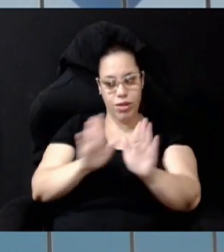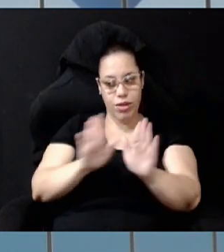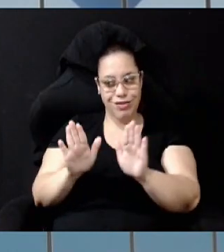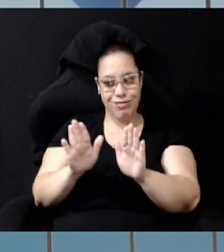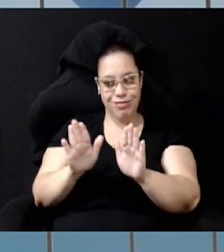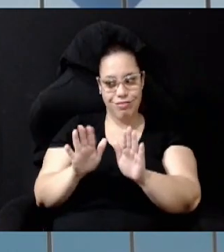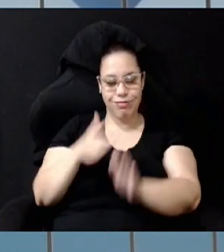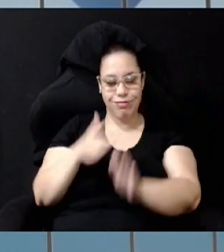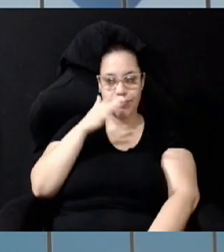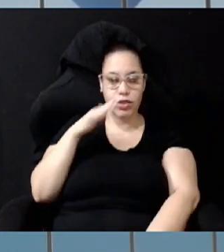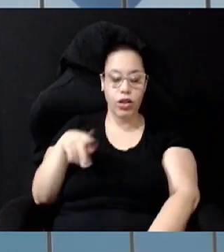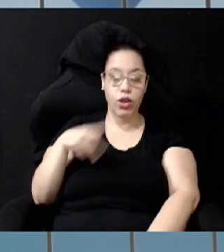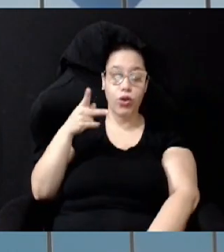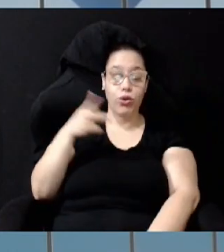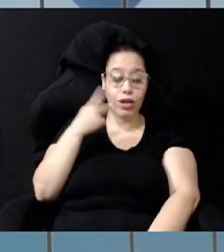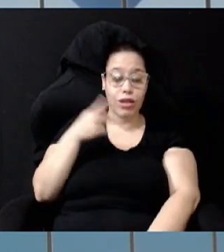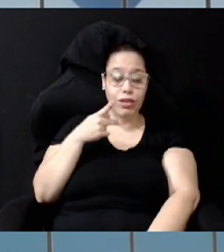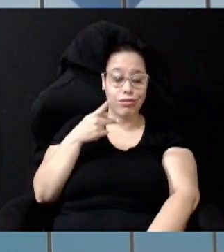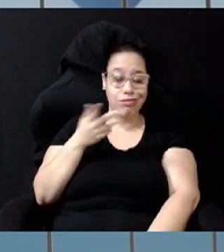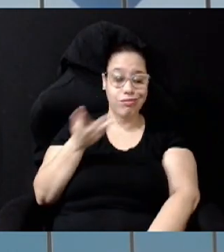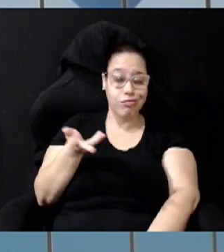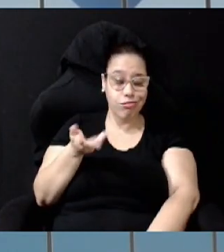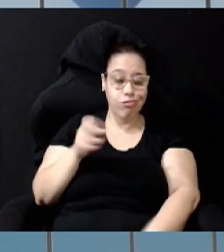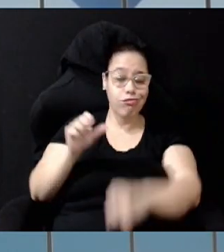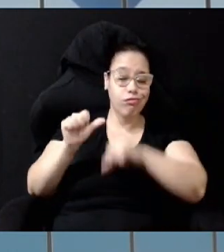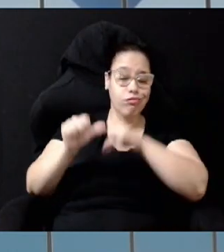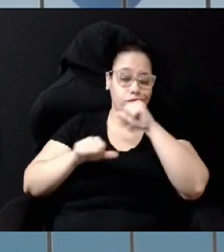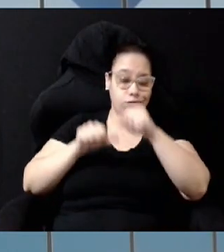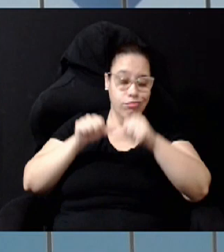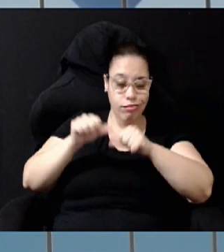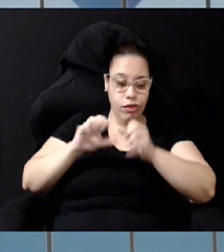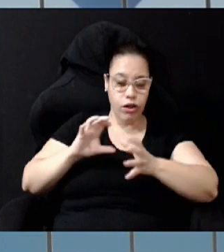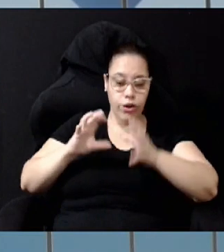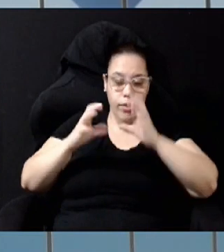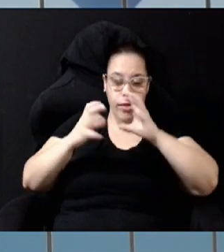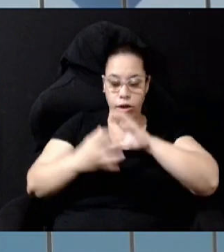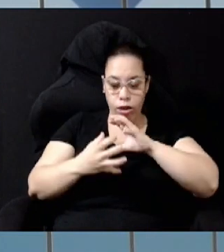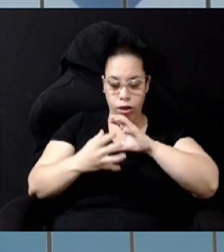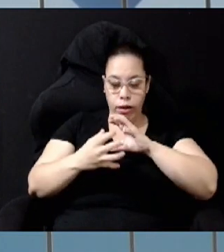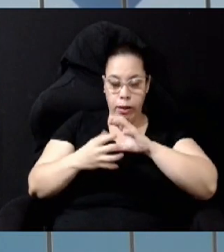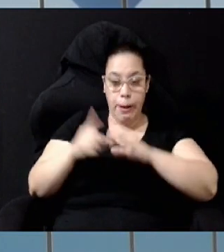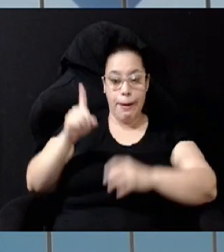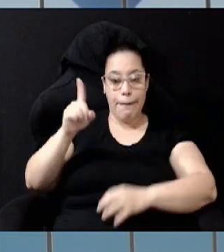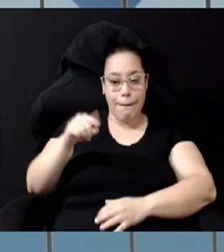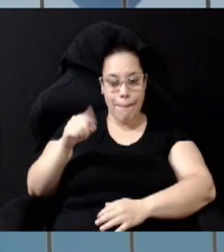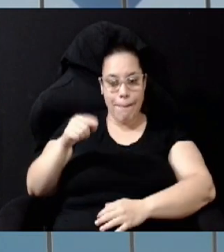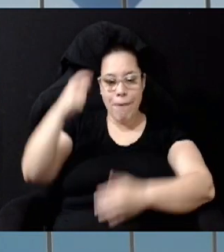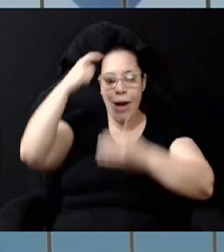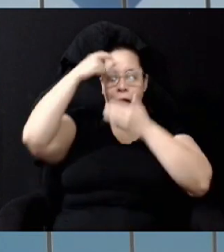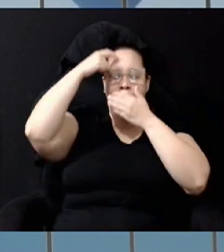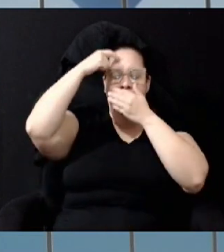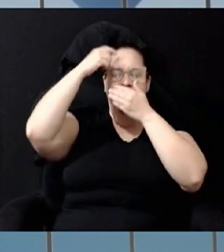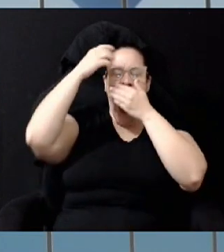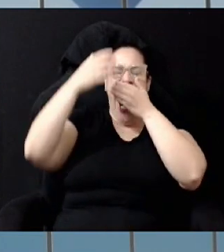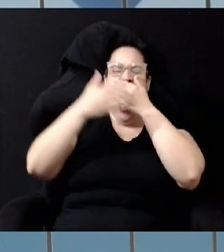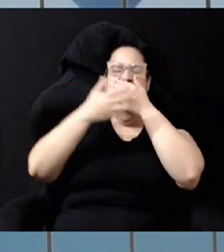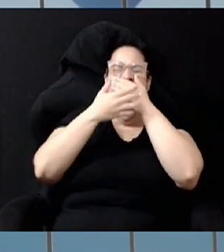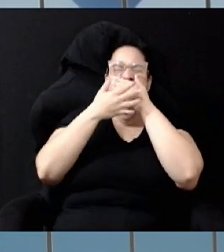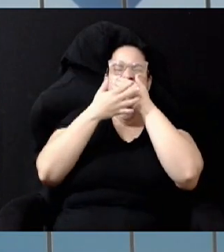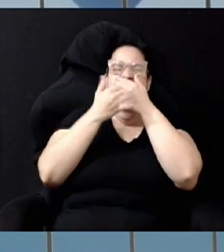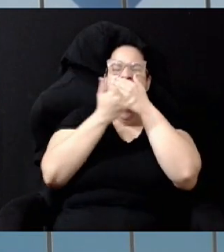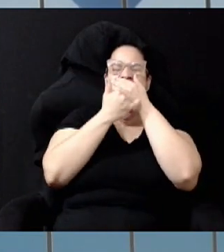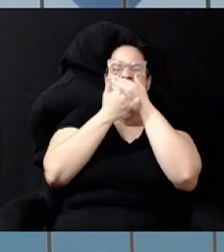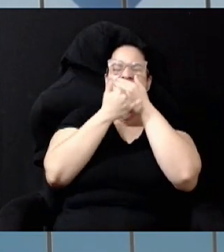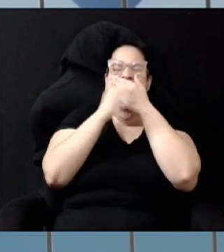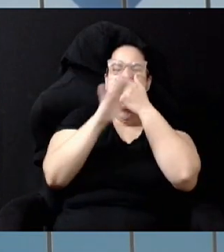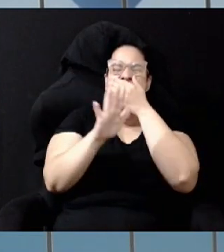fala isso. Então, com a questão da mudança climática, e a gente é isso, é conscientizar os pequenos, porque eles que vão fazer